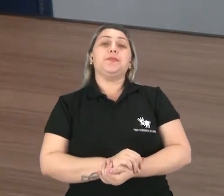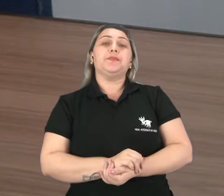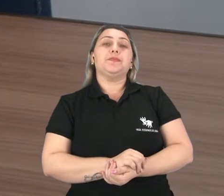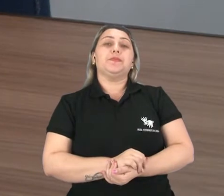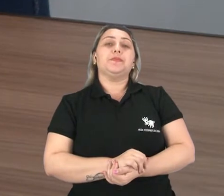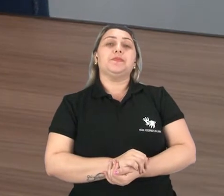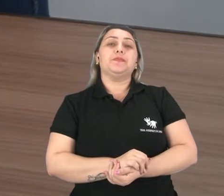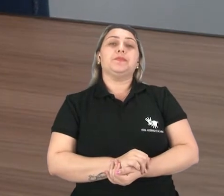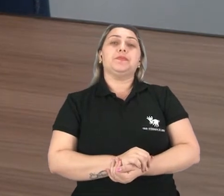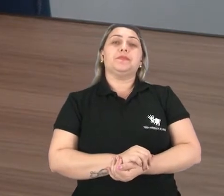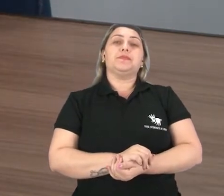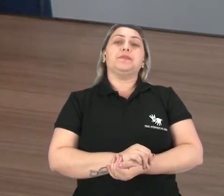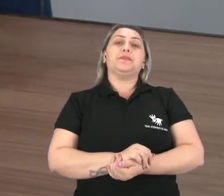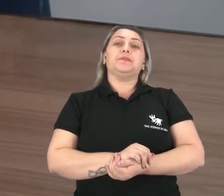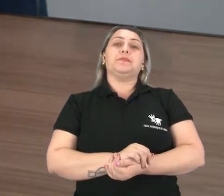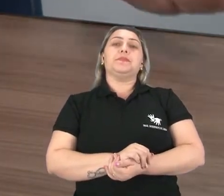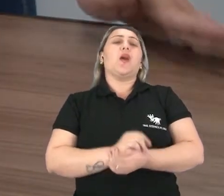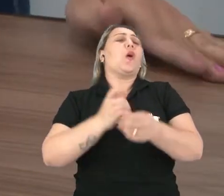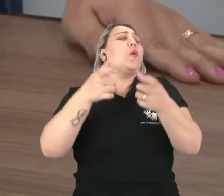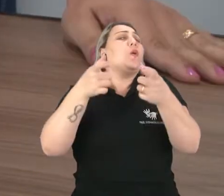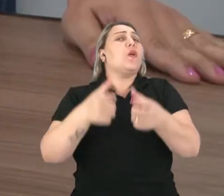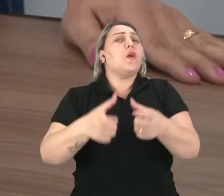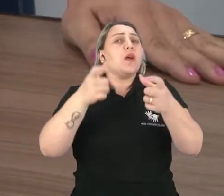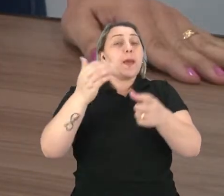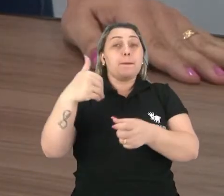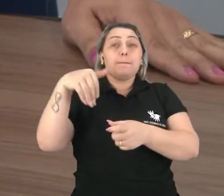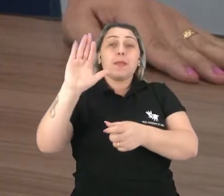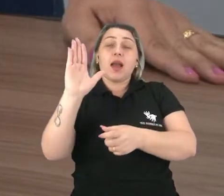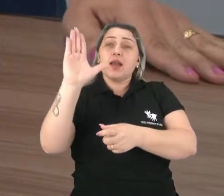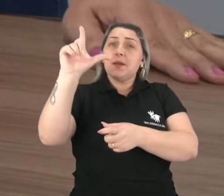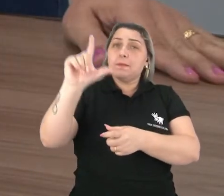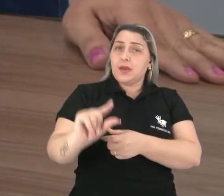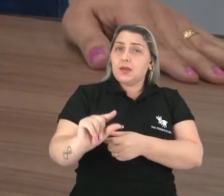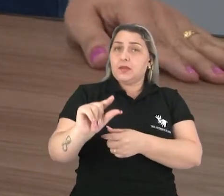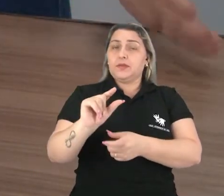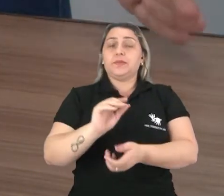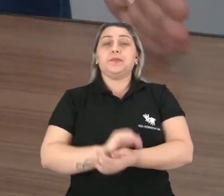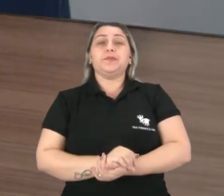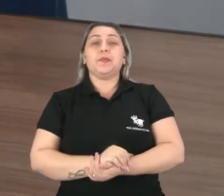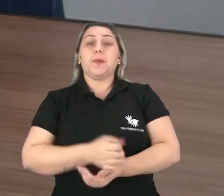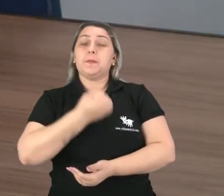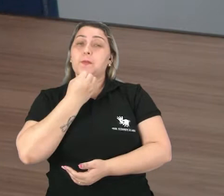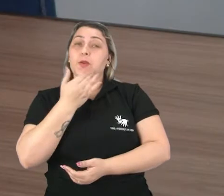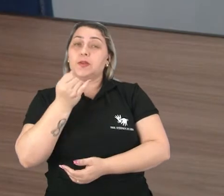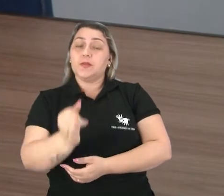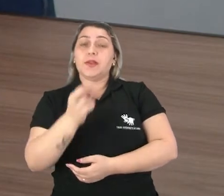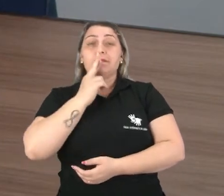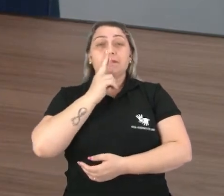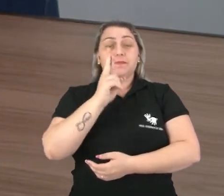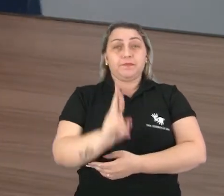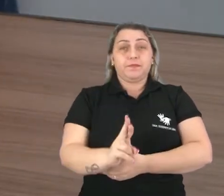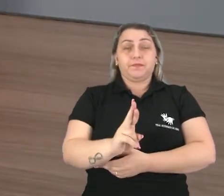quantidade? Onde será que há mais e há menos? Bom, se você